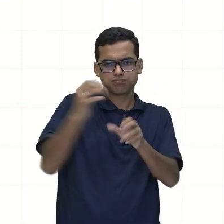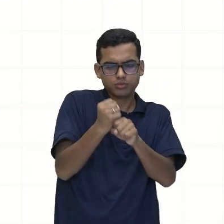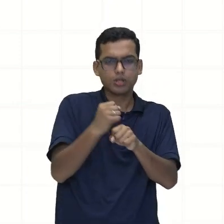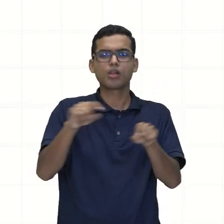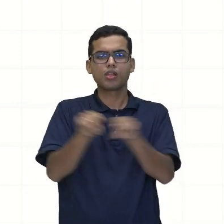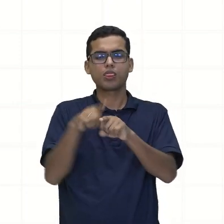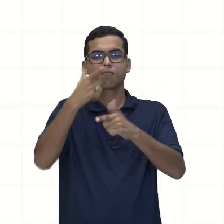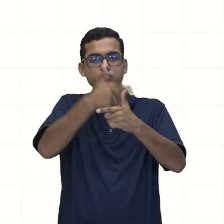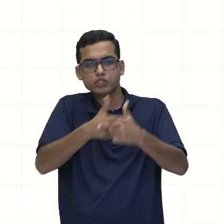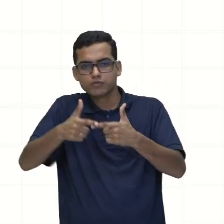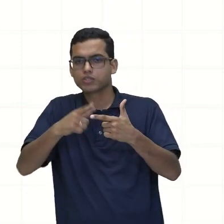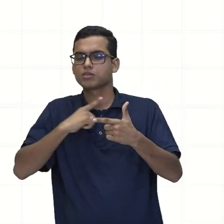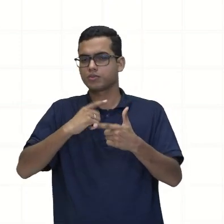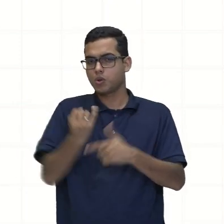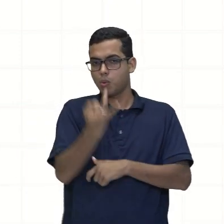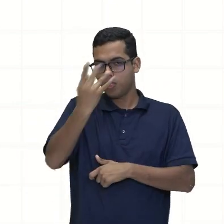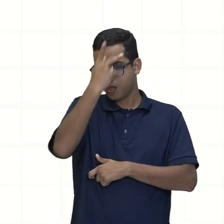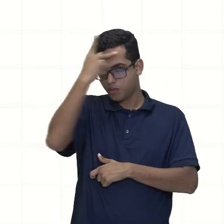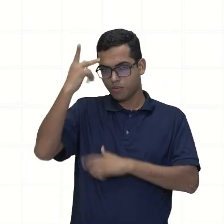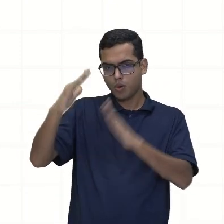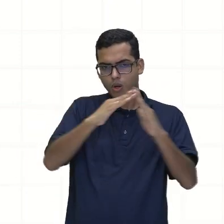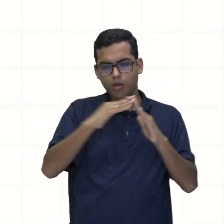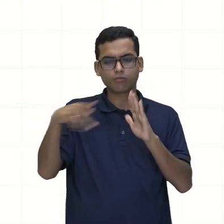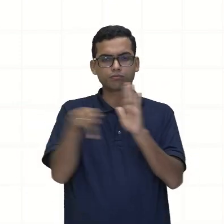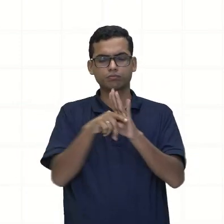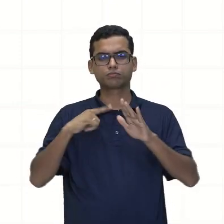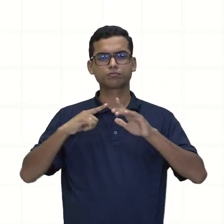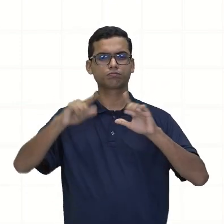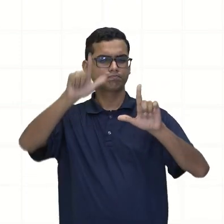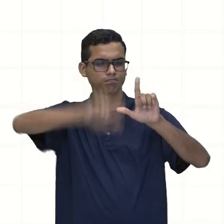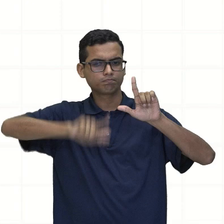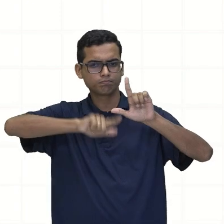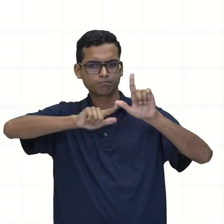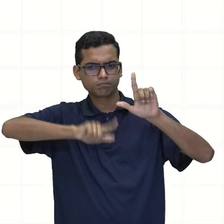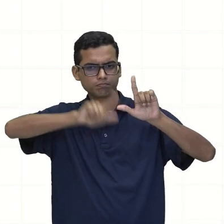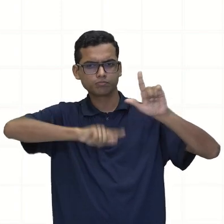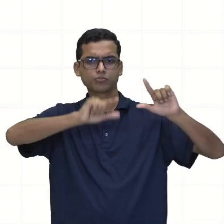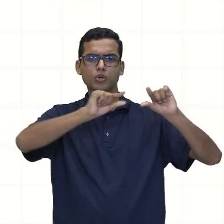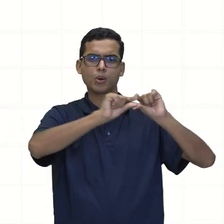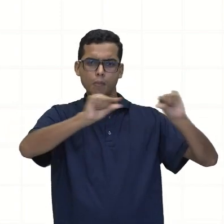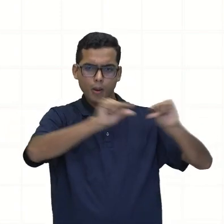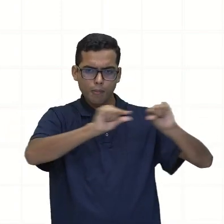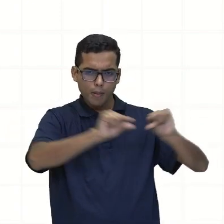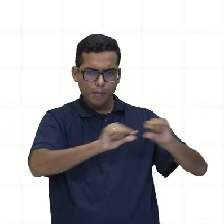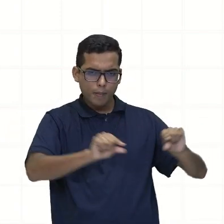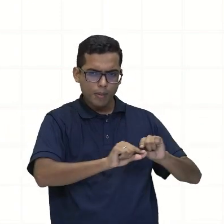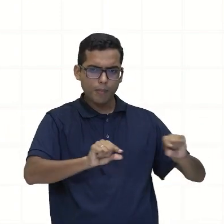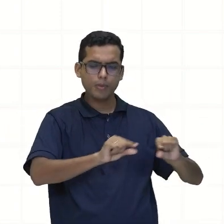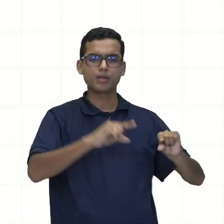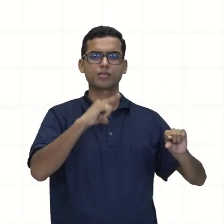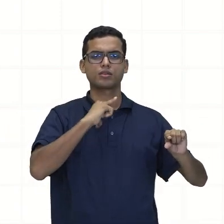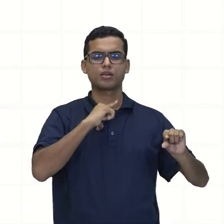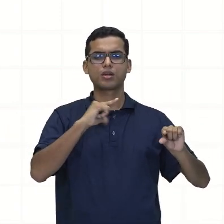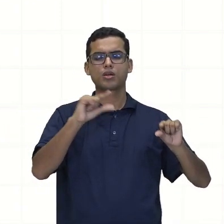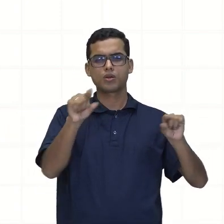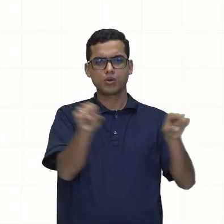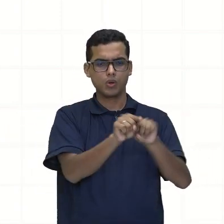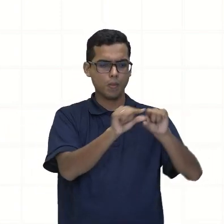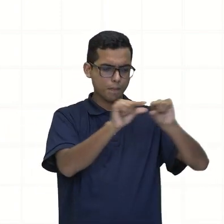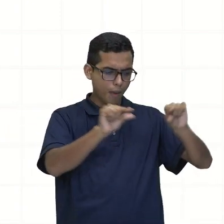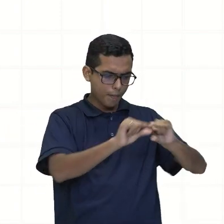mapa, a gente vai estar observando aqui essas classes, né, e observando que